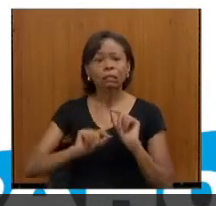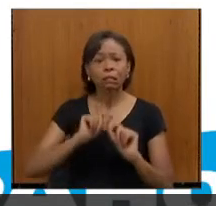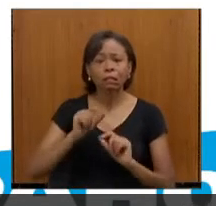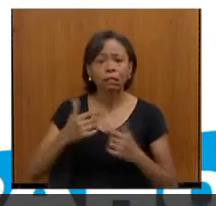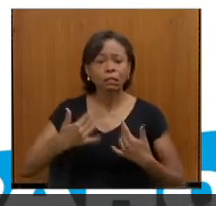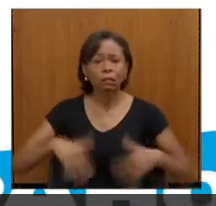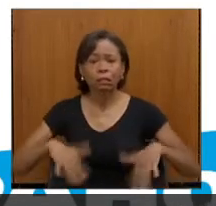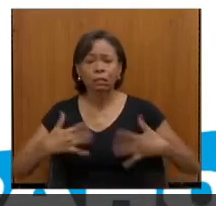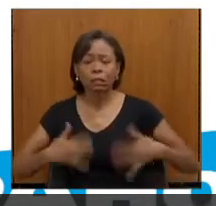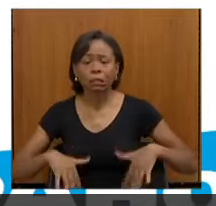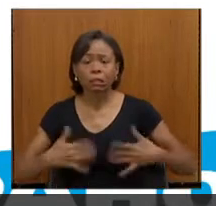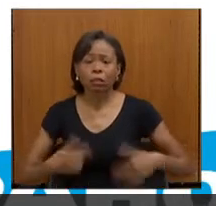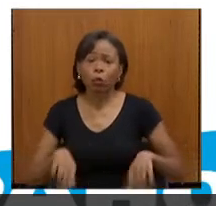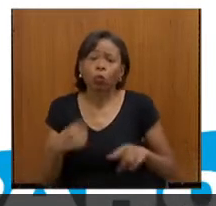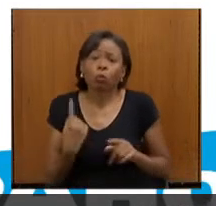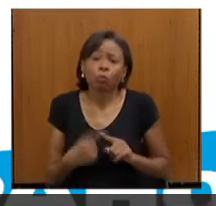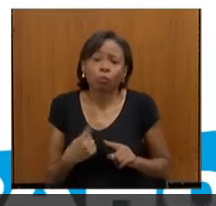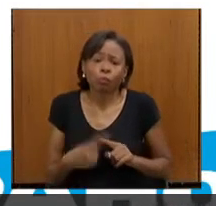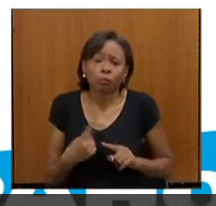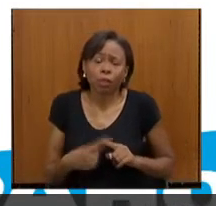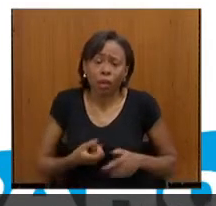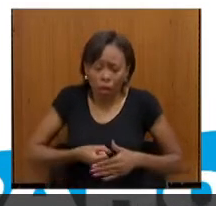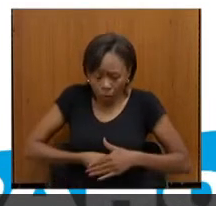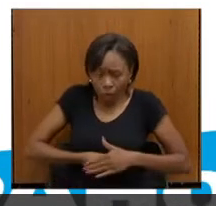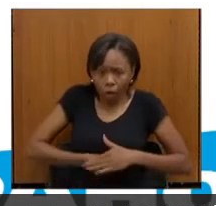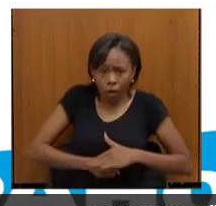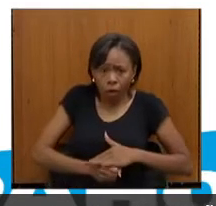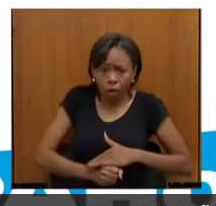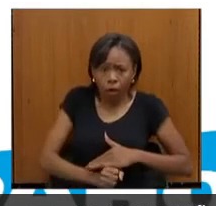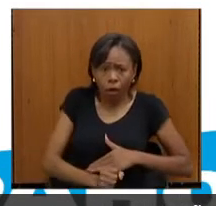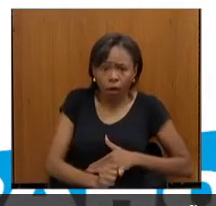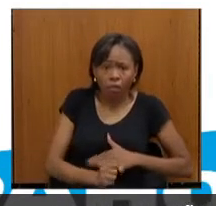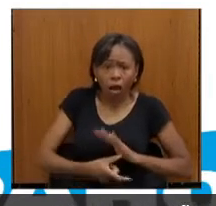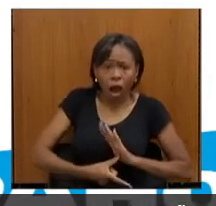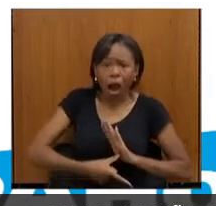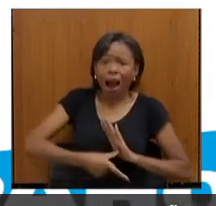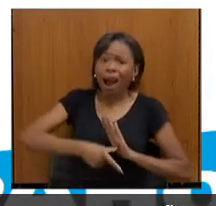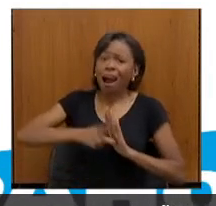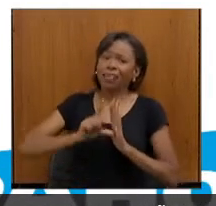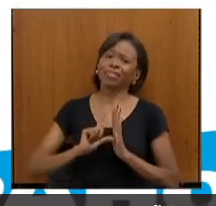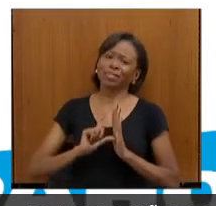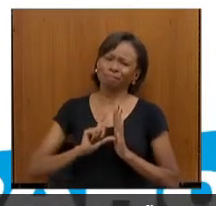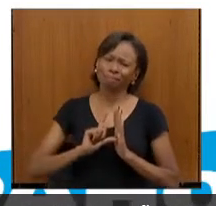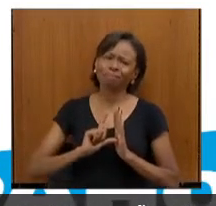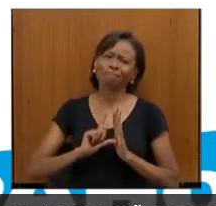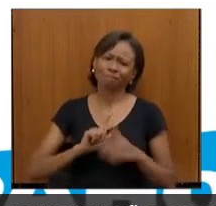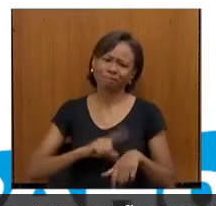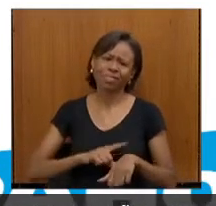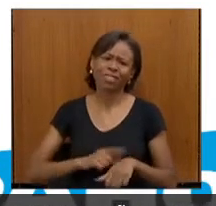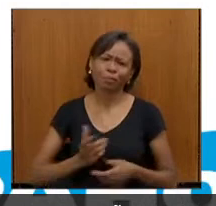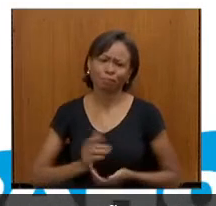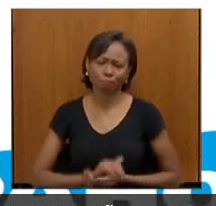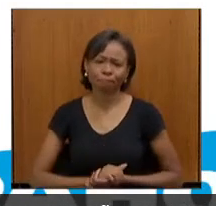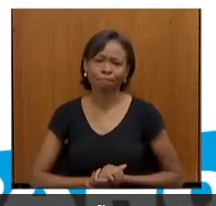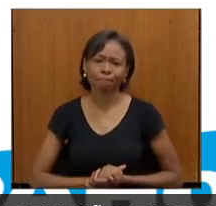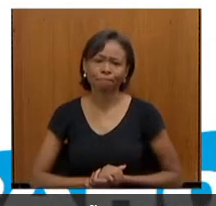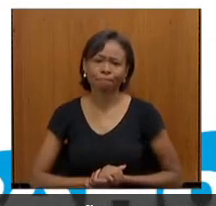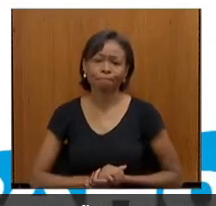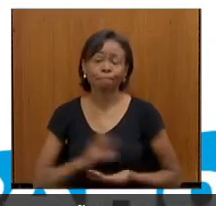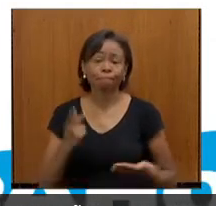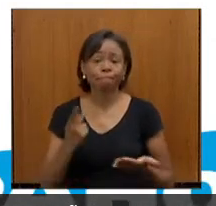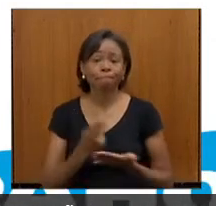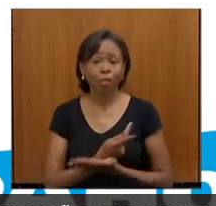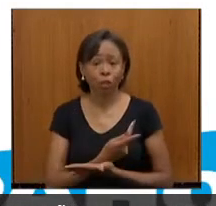porque tem um parto prematuro. E, em geral, a gente vê um desfecho muito desfavorável de